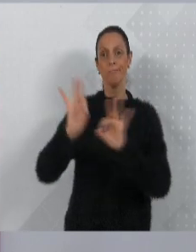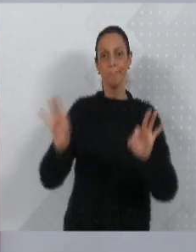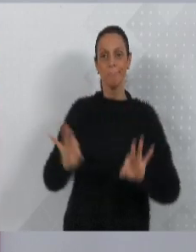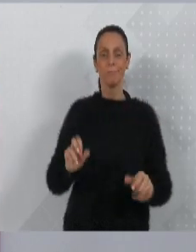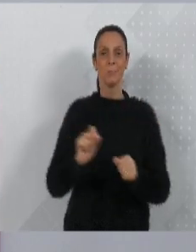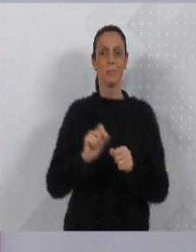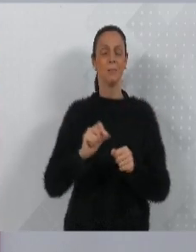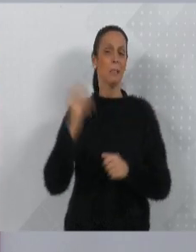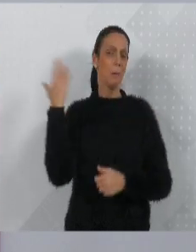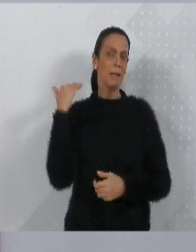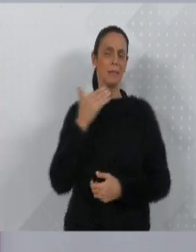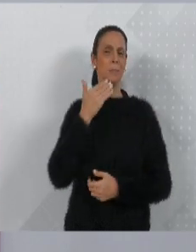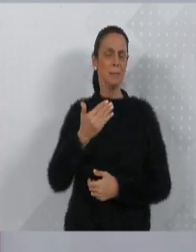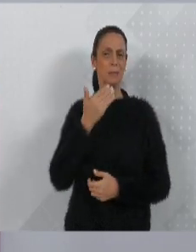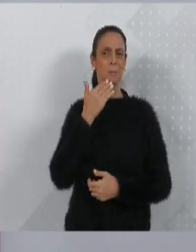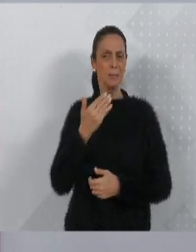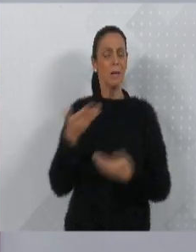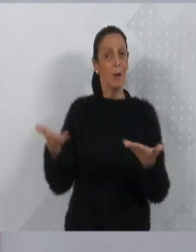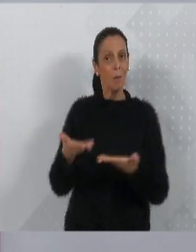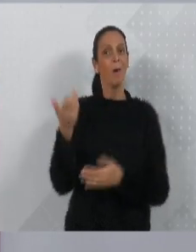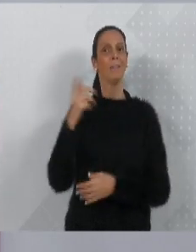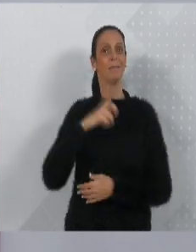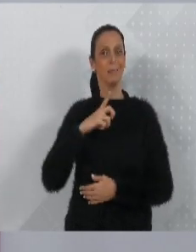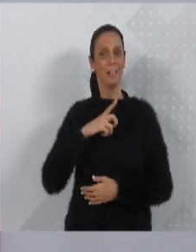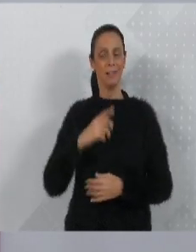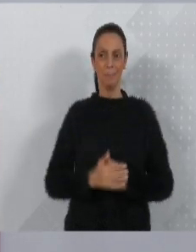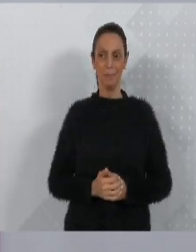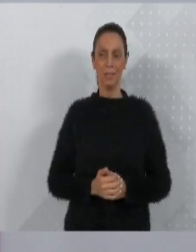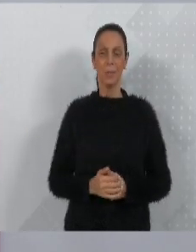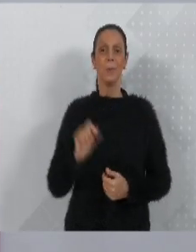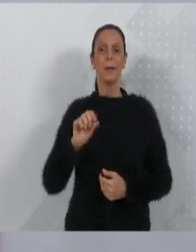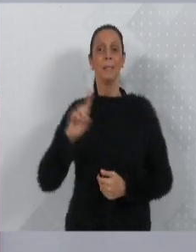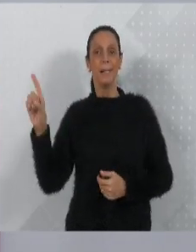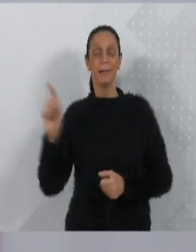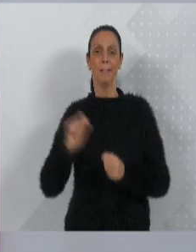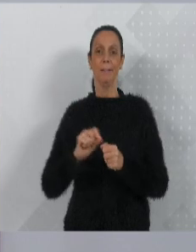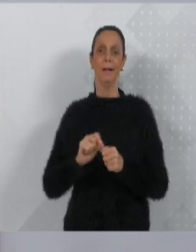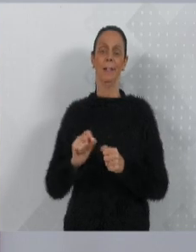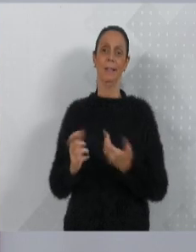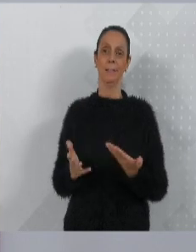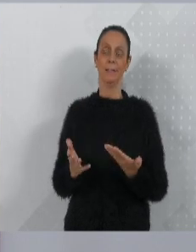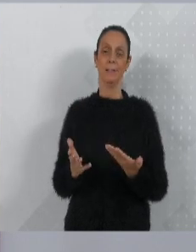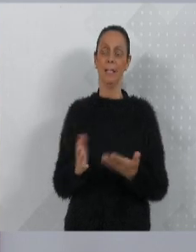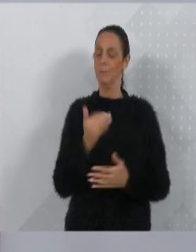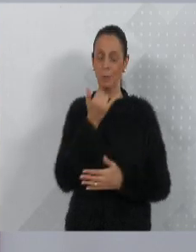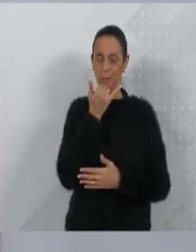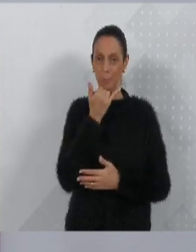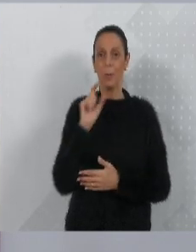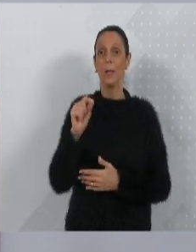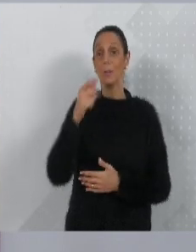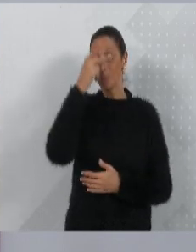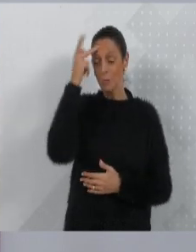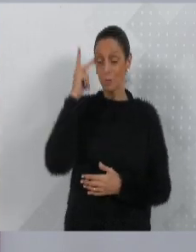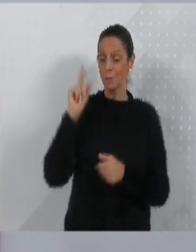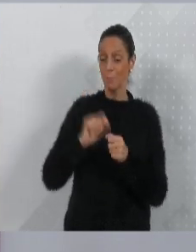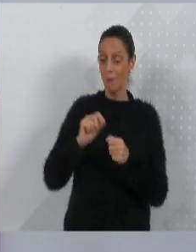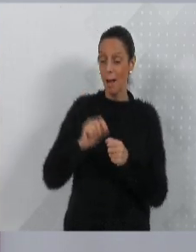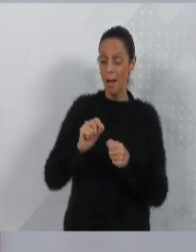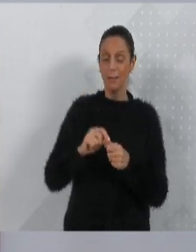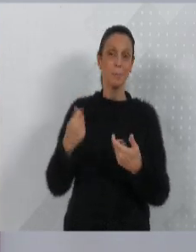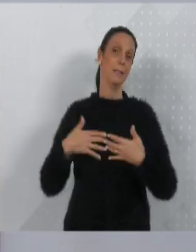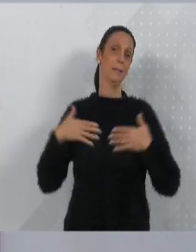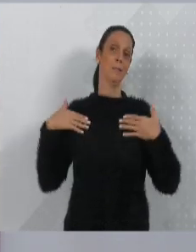tá o o que a esquerda faz a direita não precisa saber mas realmente né Foi um diferencial A segunda